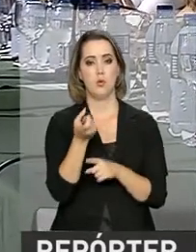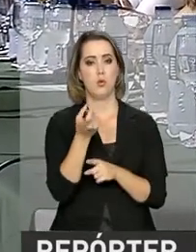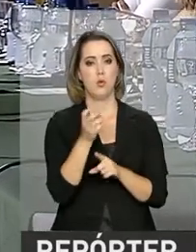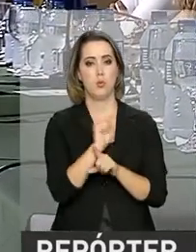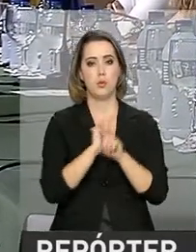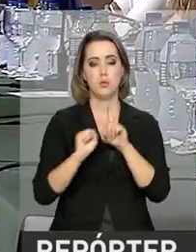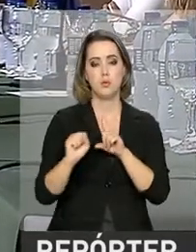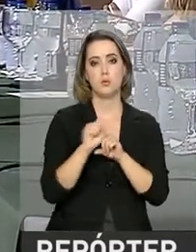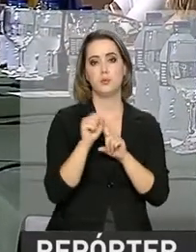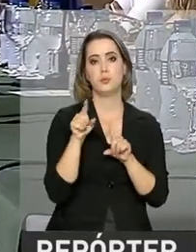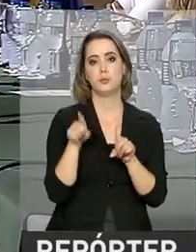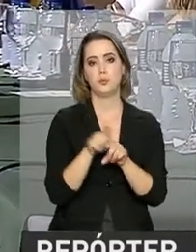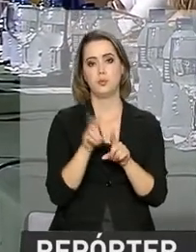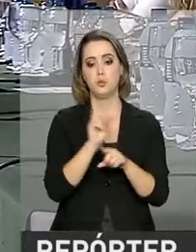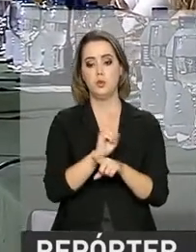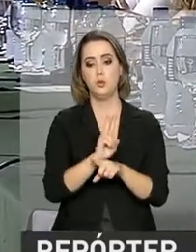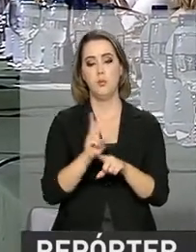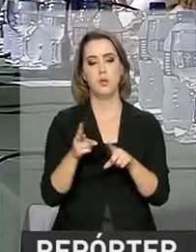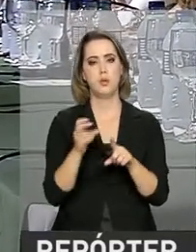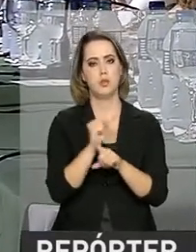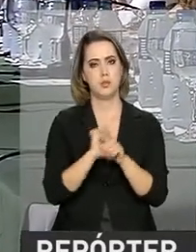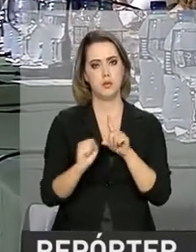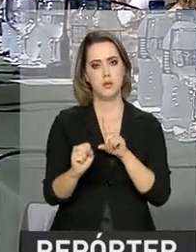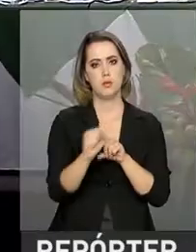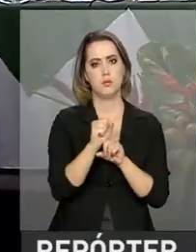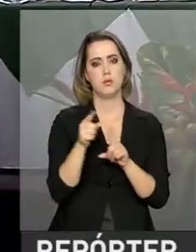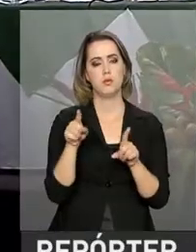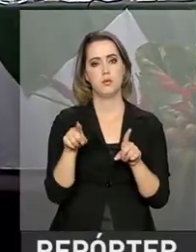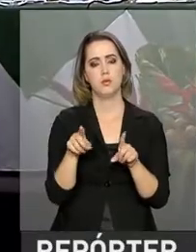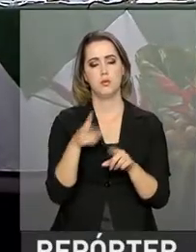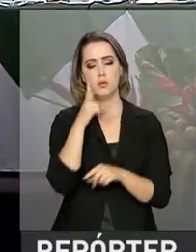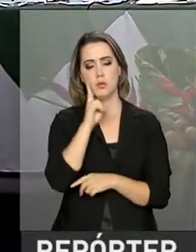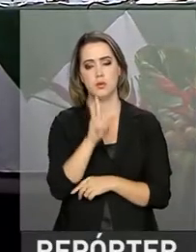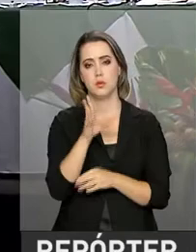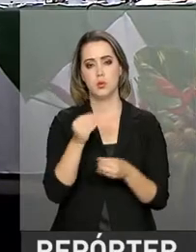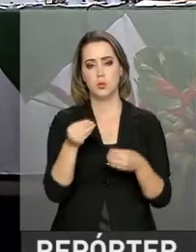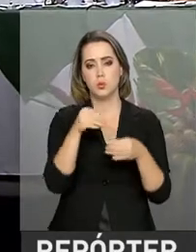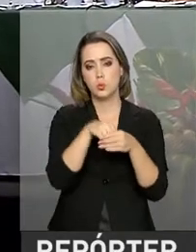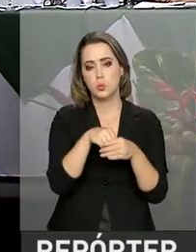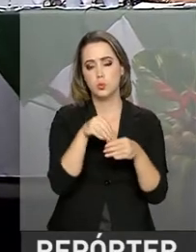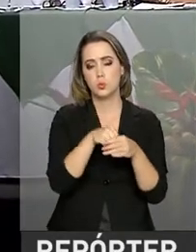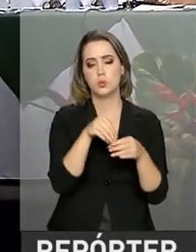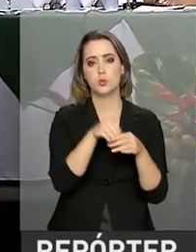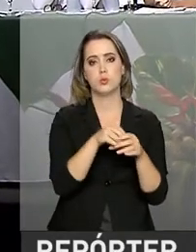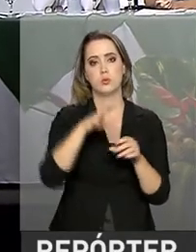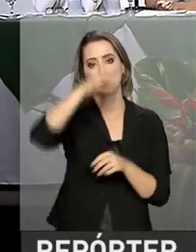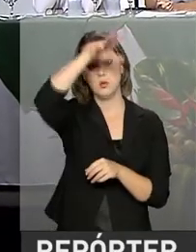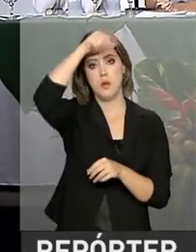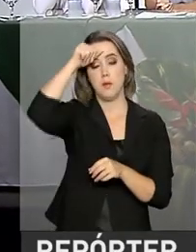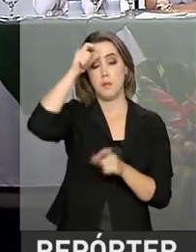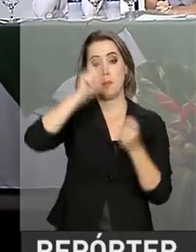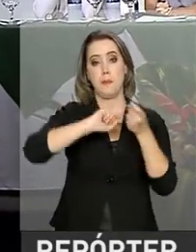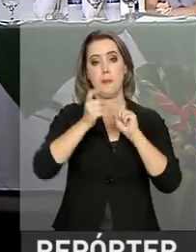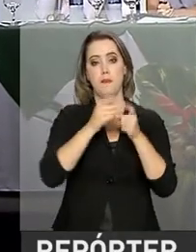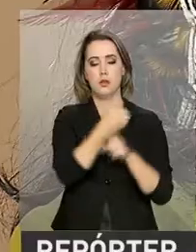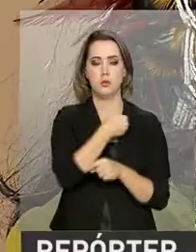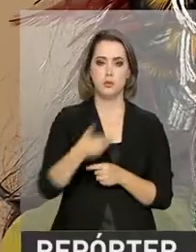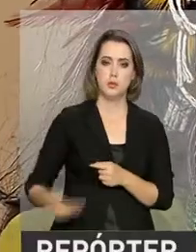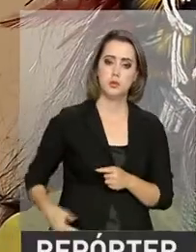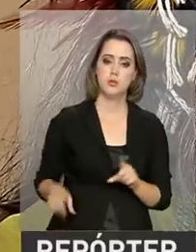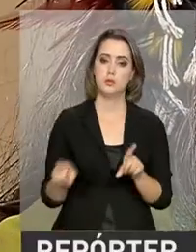8 países além do Brasil, que estão inseridos na região amazônica. Além de gestores públicos,